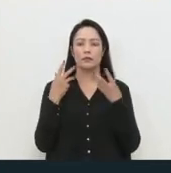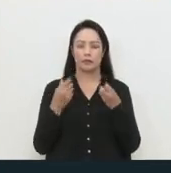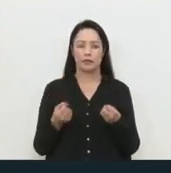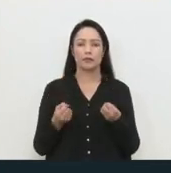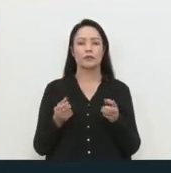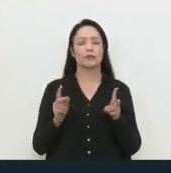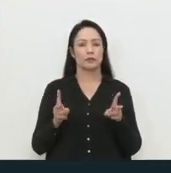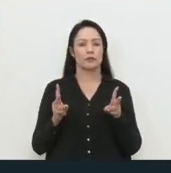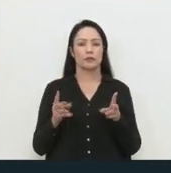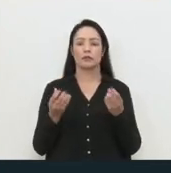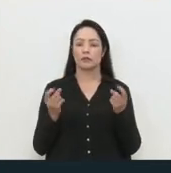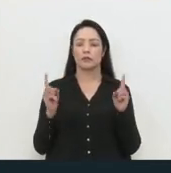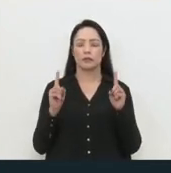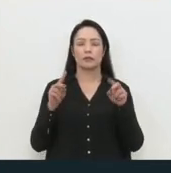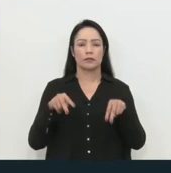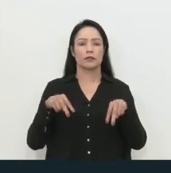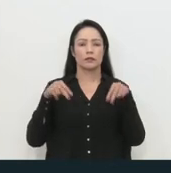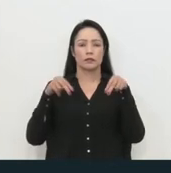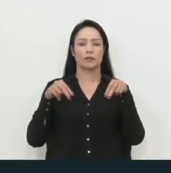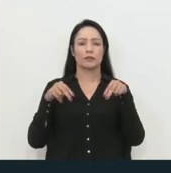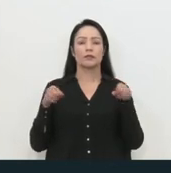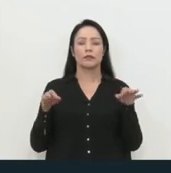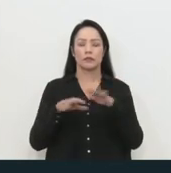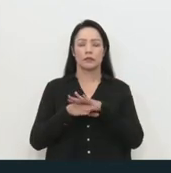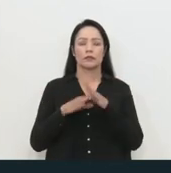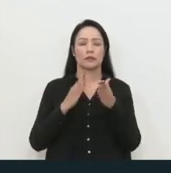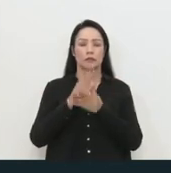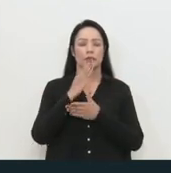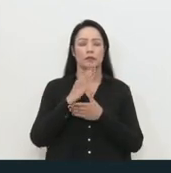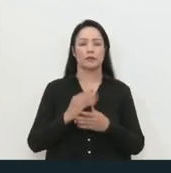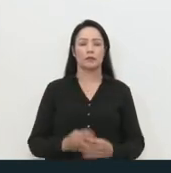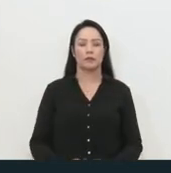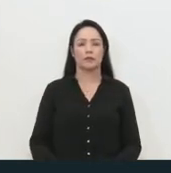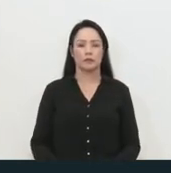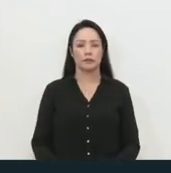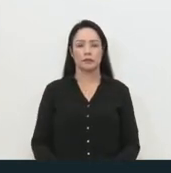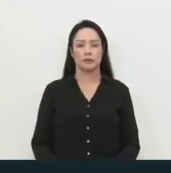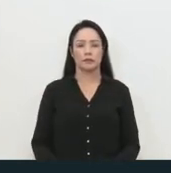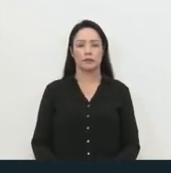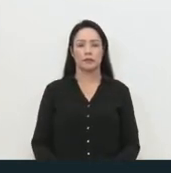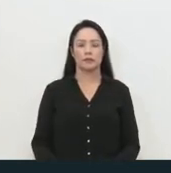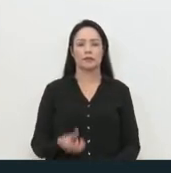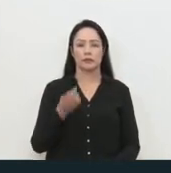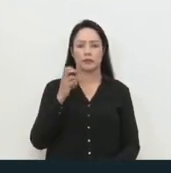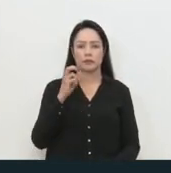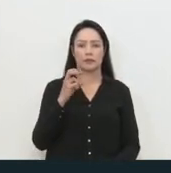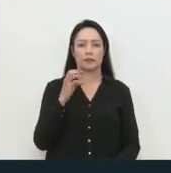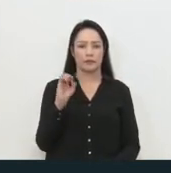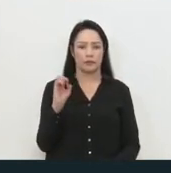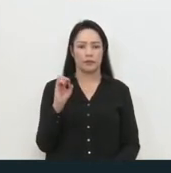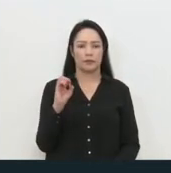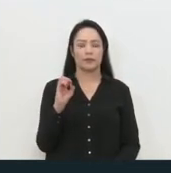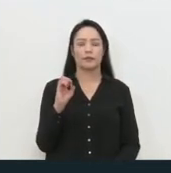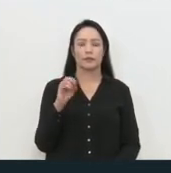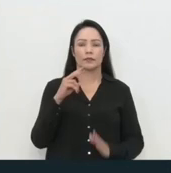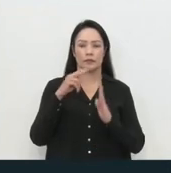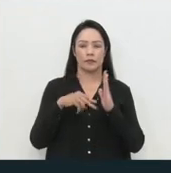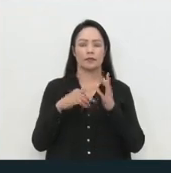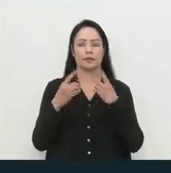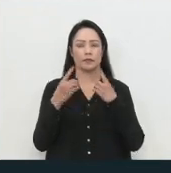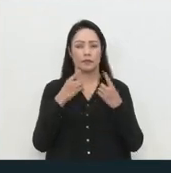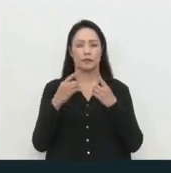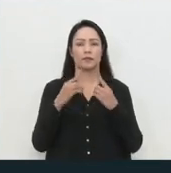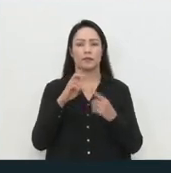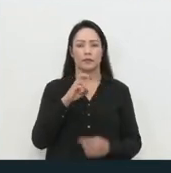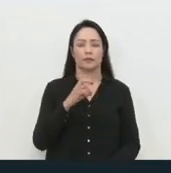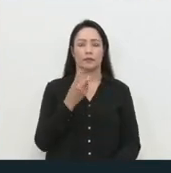que estão e os contrários se manifestem encerrar da votação aprovado em carmice e tem 50 50 leitura discussão e votação do requerimento